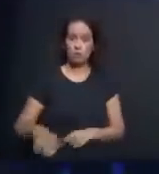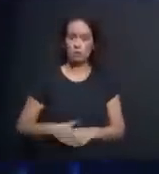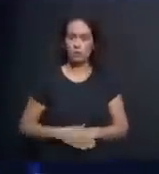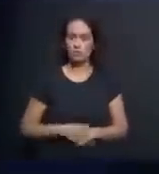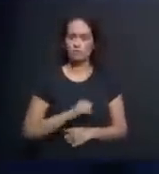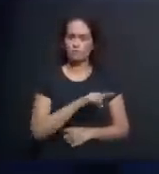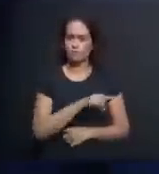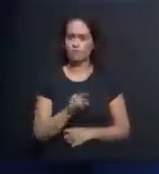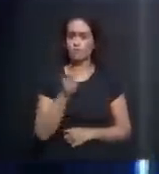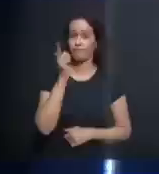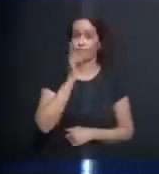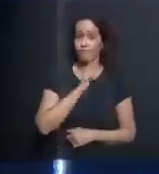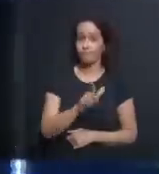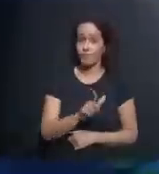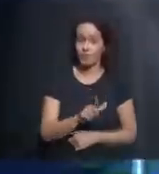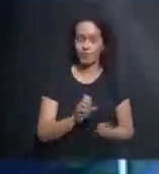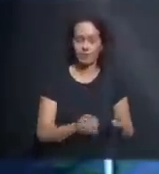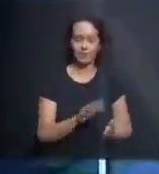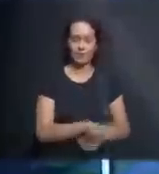do mundo.